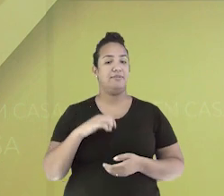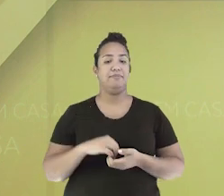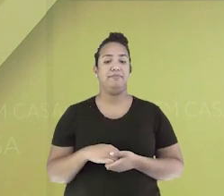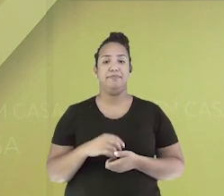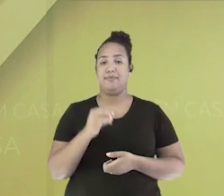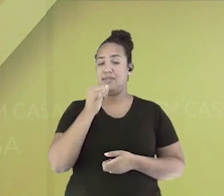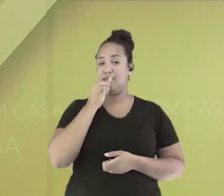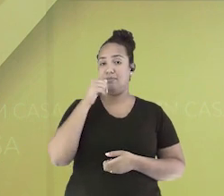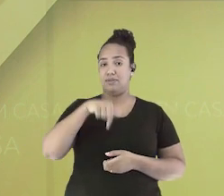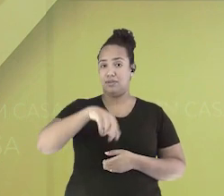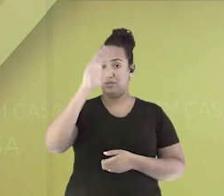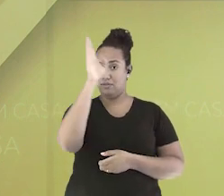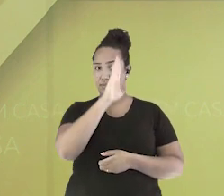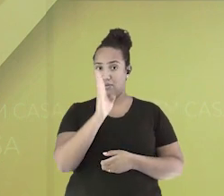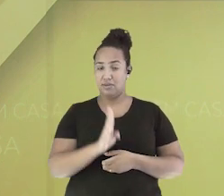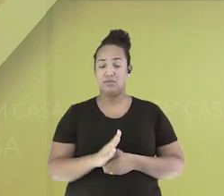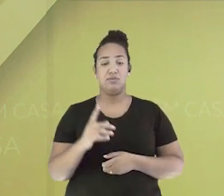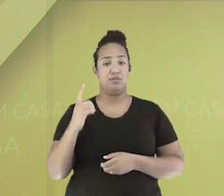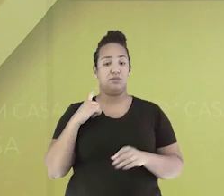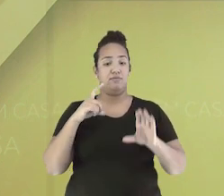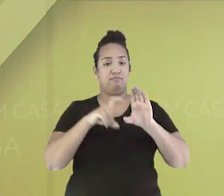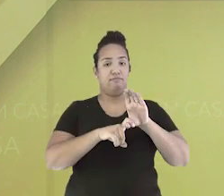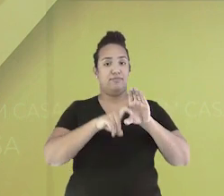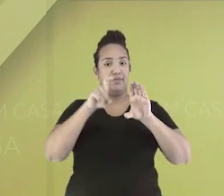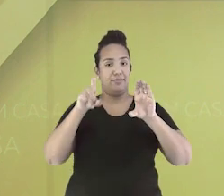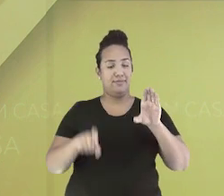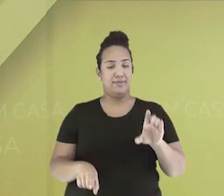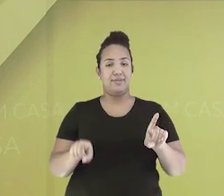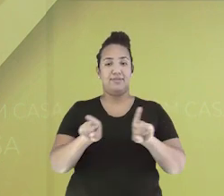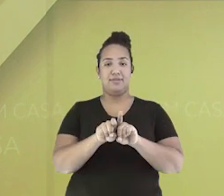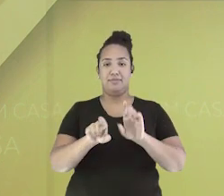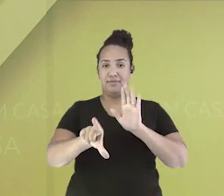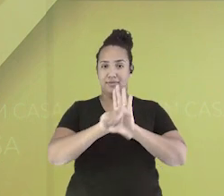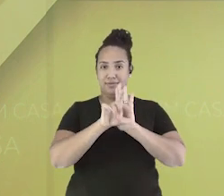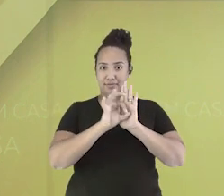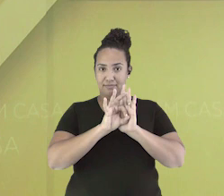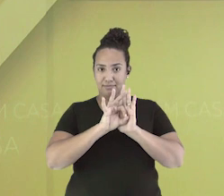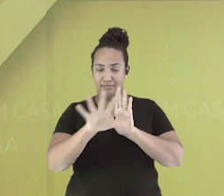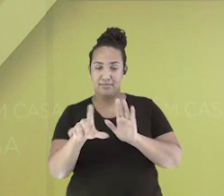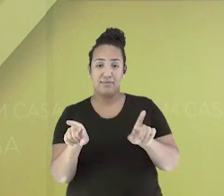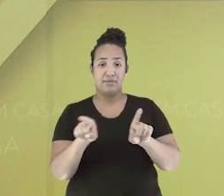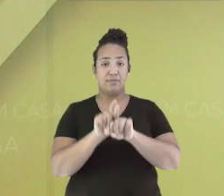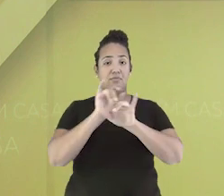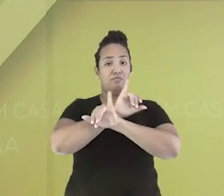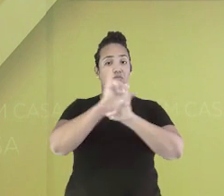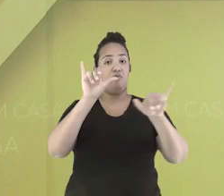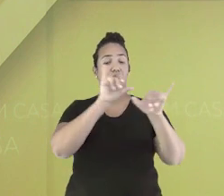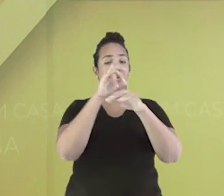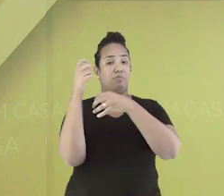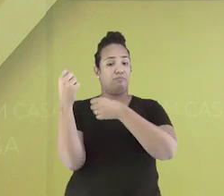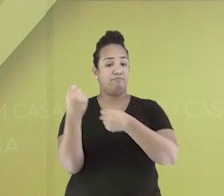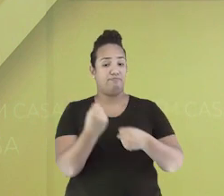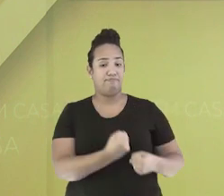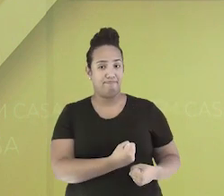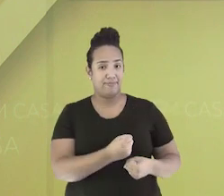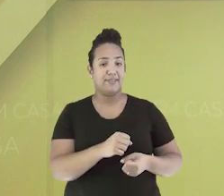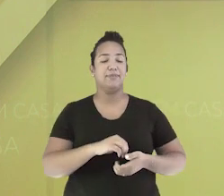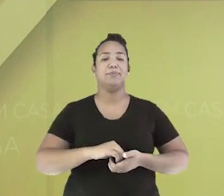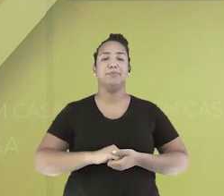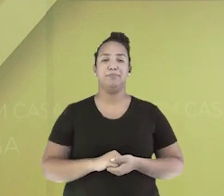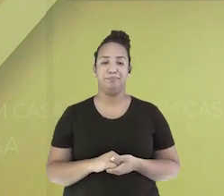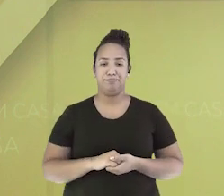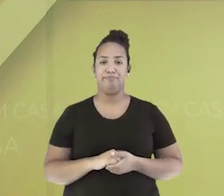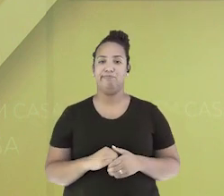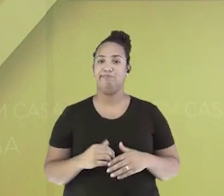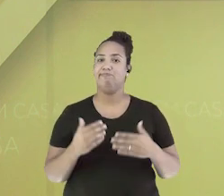no Brasil, ocorreu a independência de Portugal, a abolição da escravatura e a proclamação da República. Enfim,